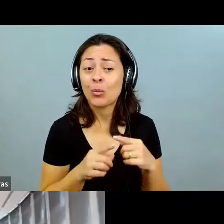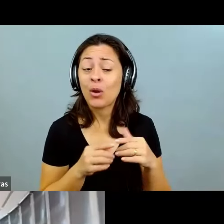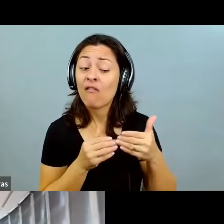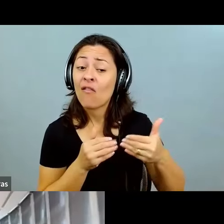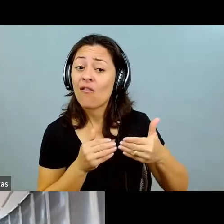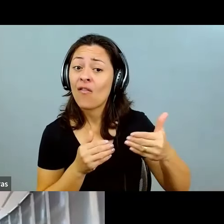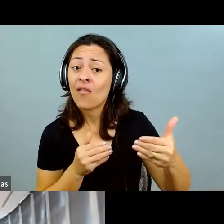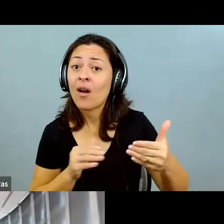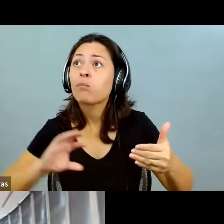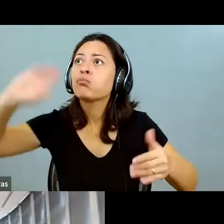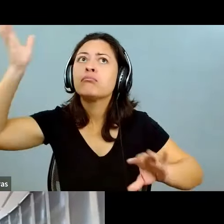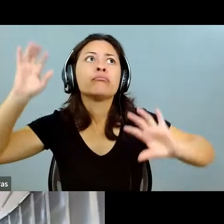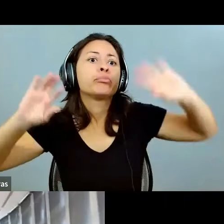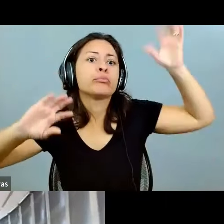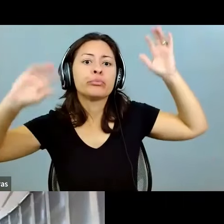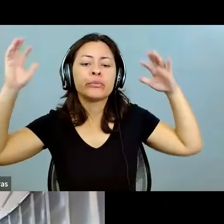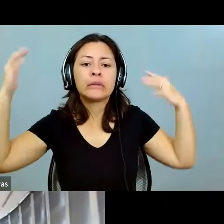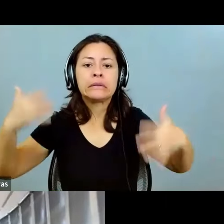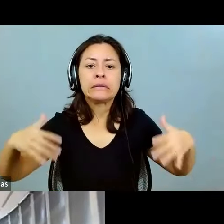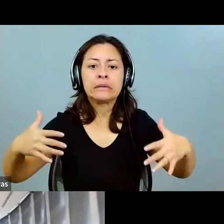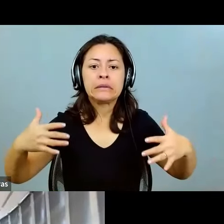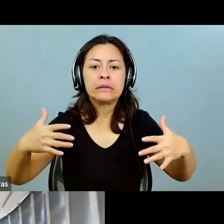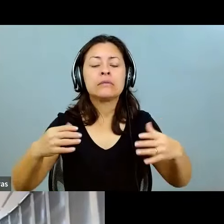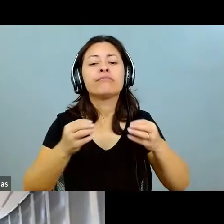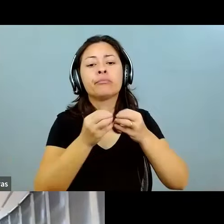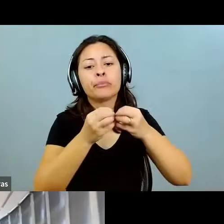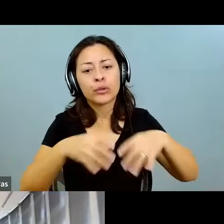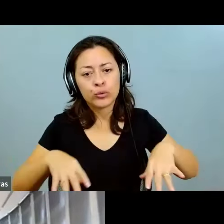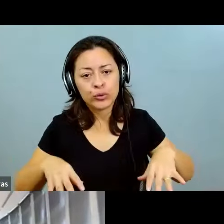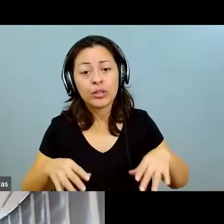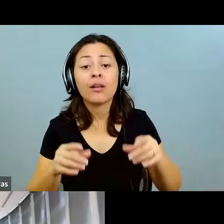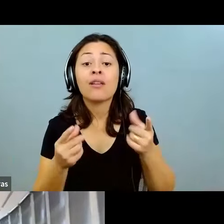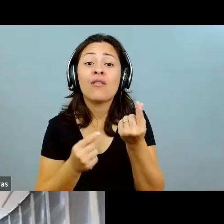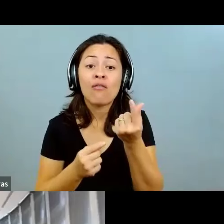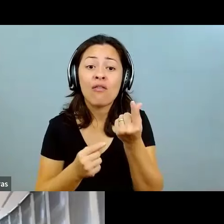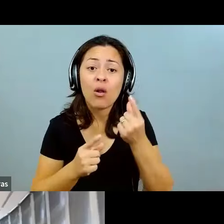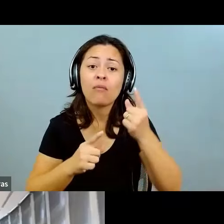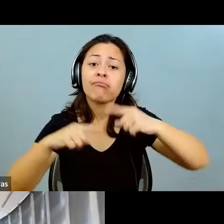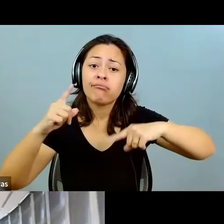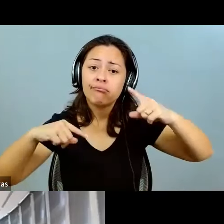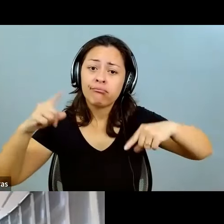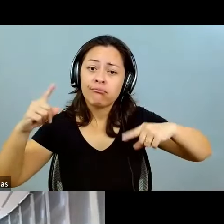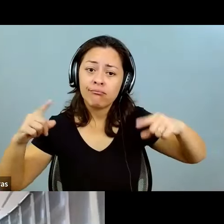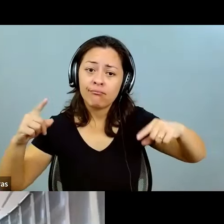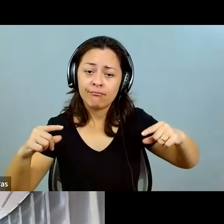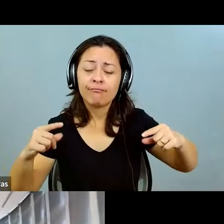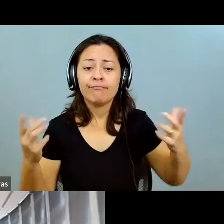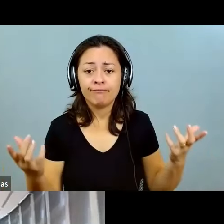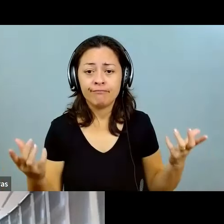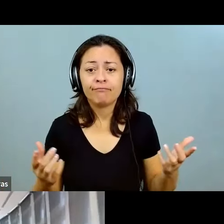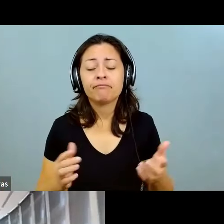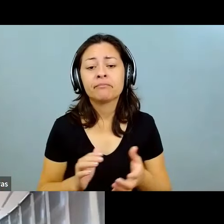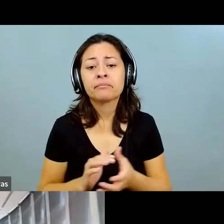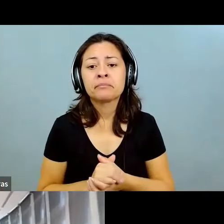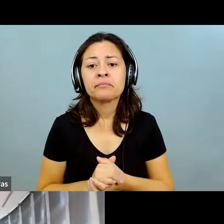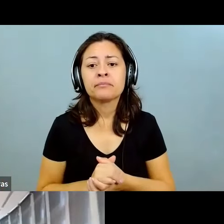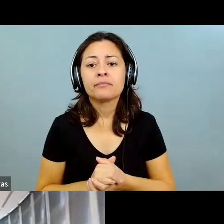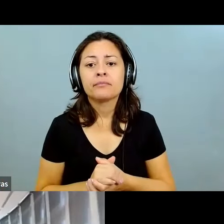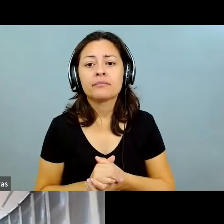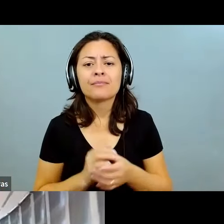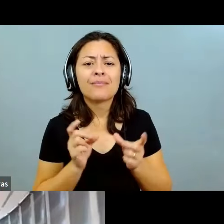climáticos que pode acontecer e pode provocar uma oscilação nos preços nesse caso no sentido favorável porque vender